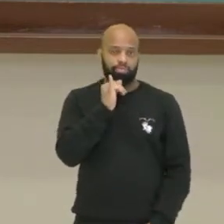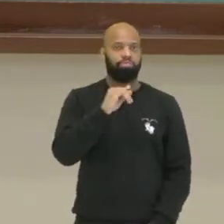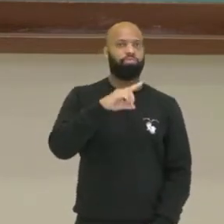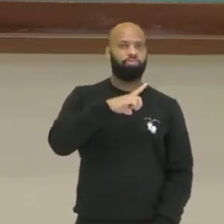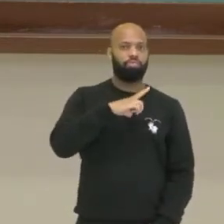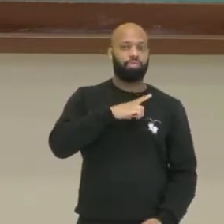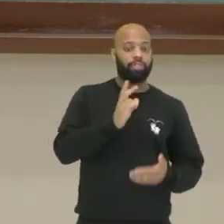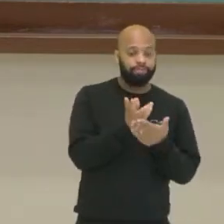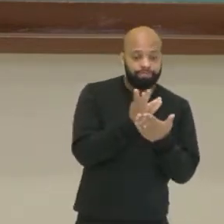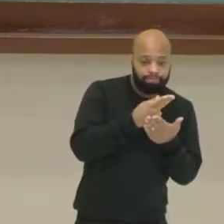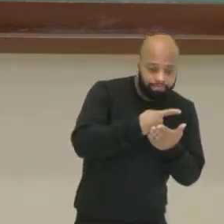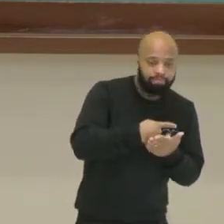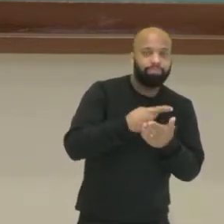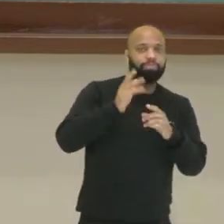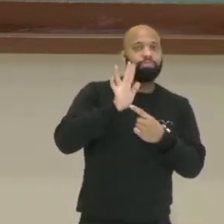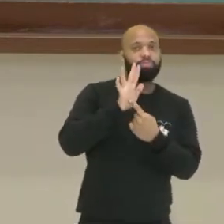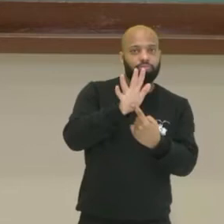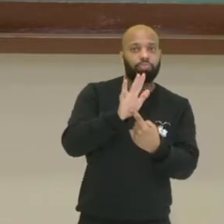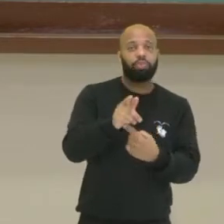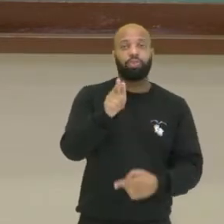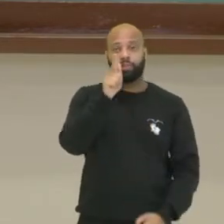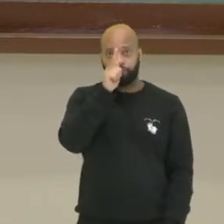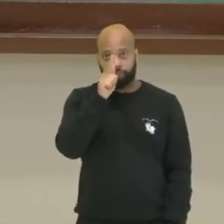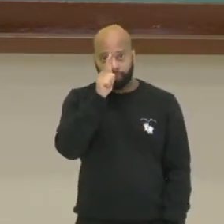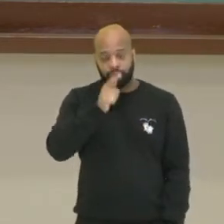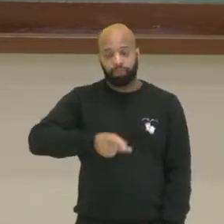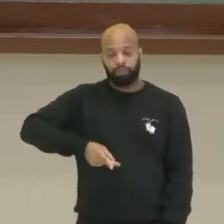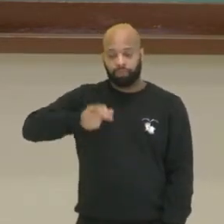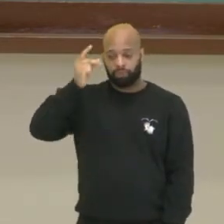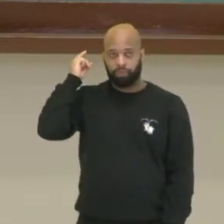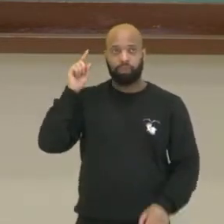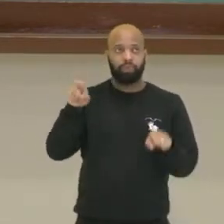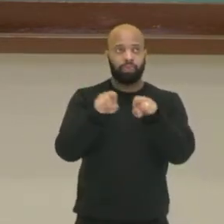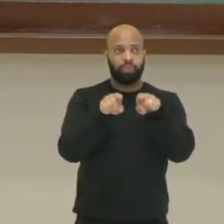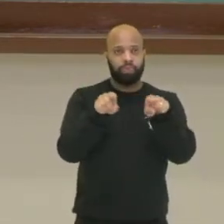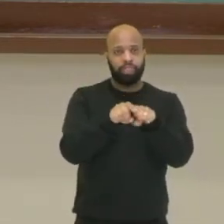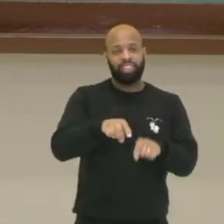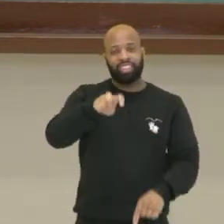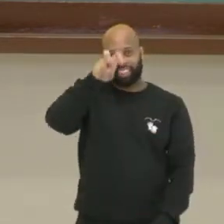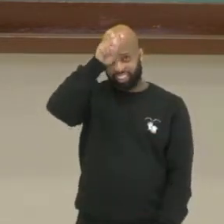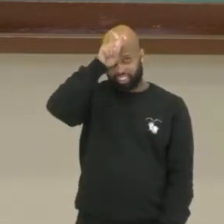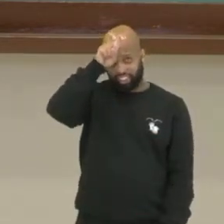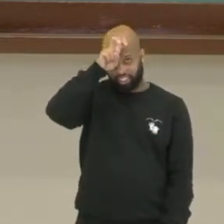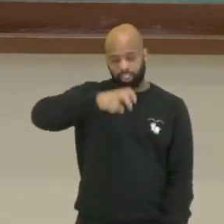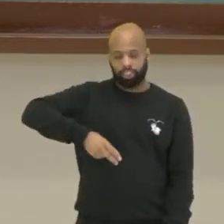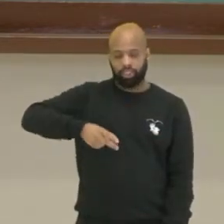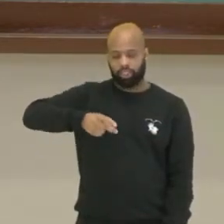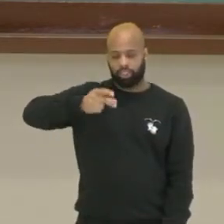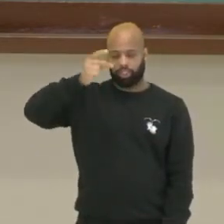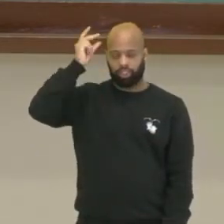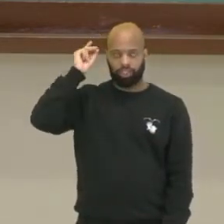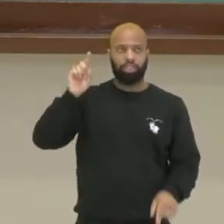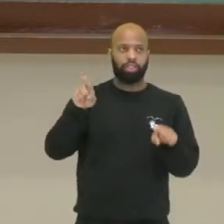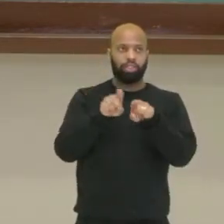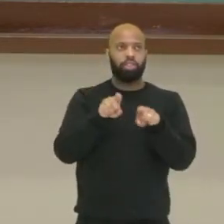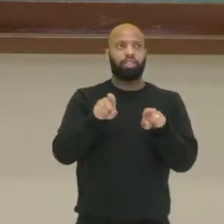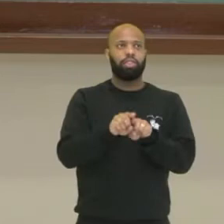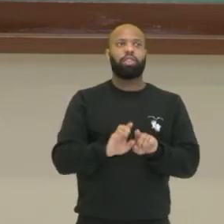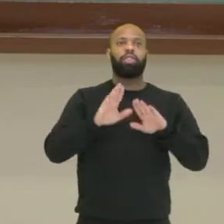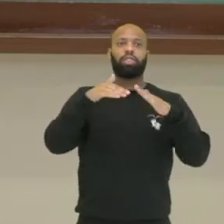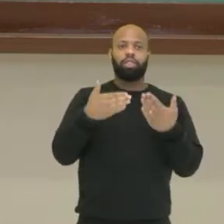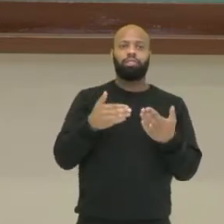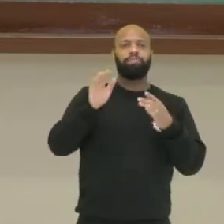de desenhos da Grécia Antiga, do Egito Antigo,